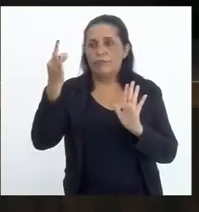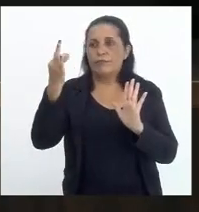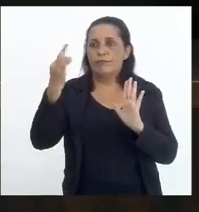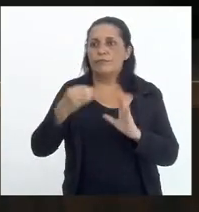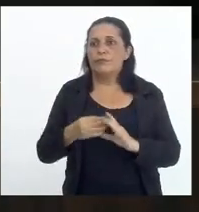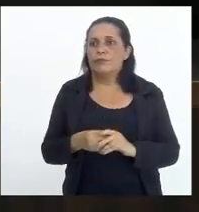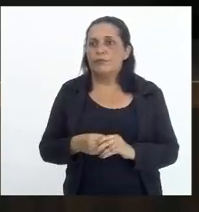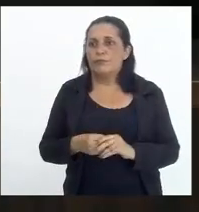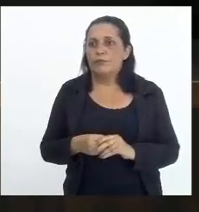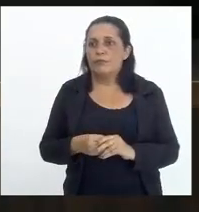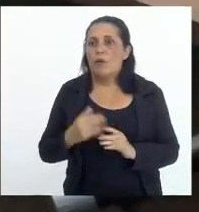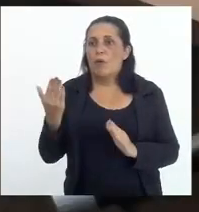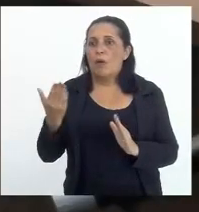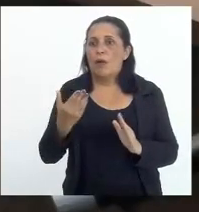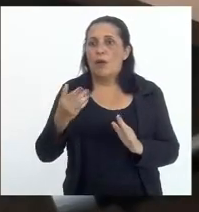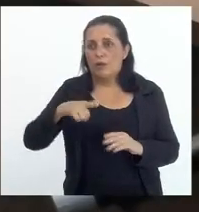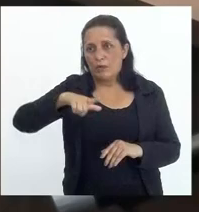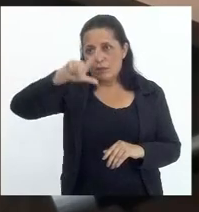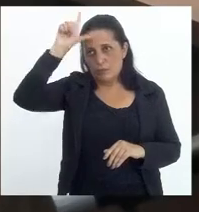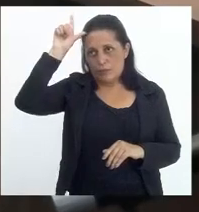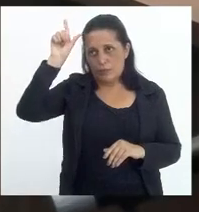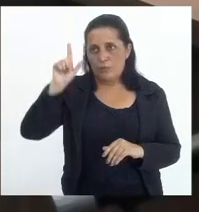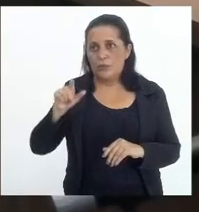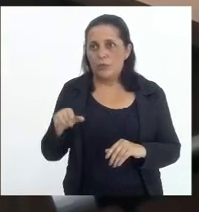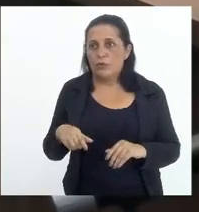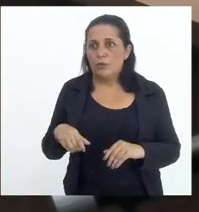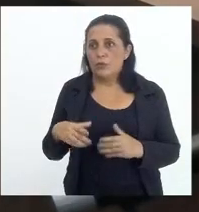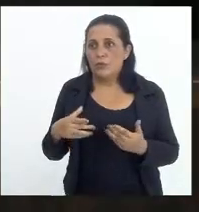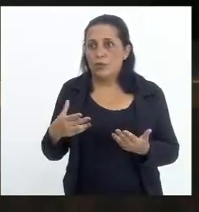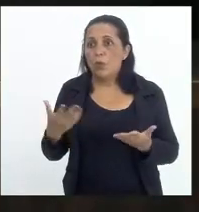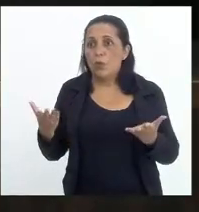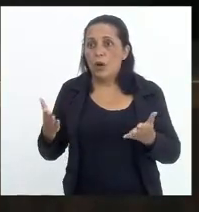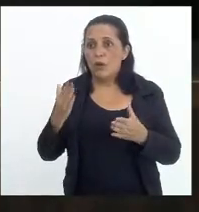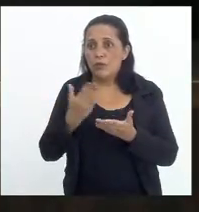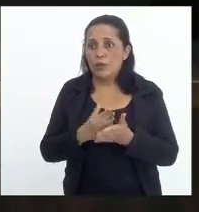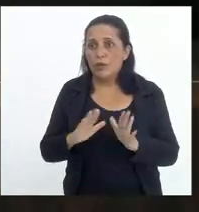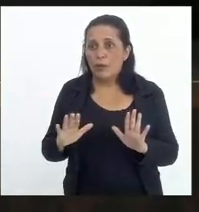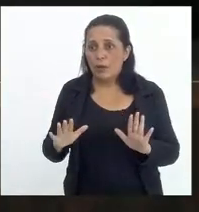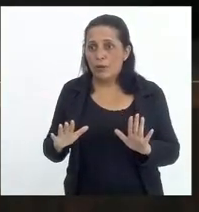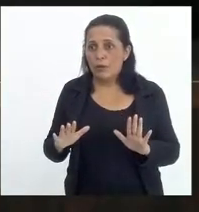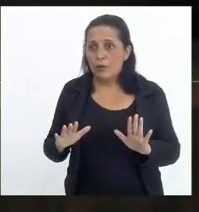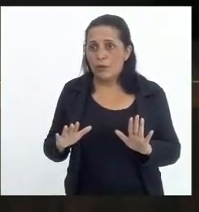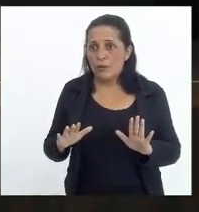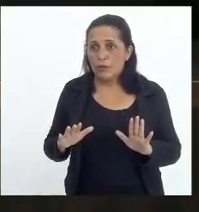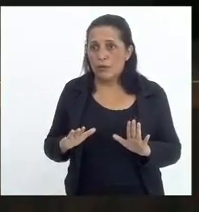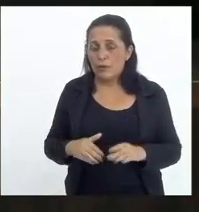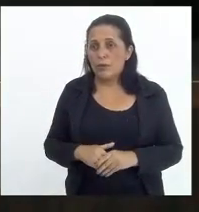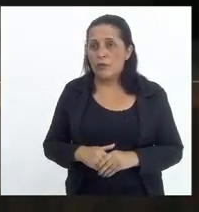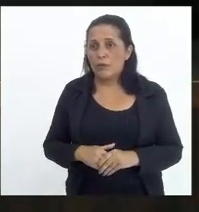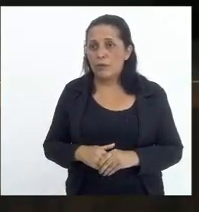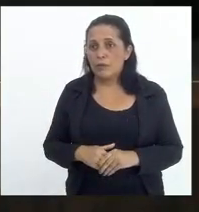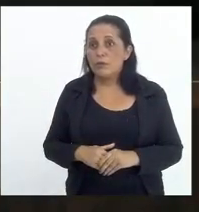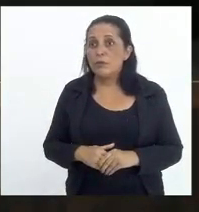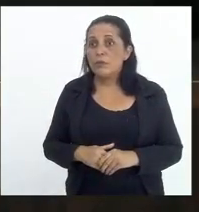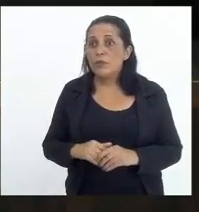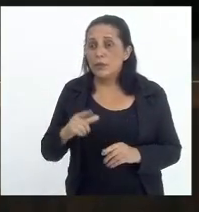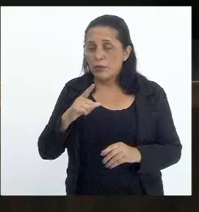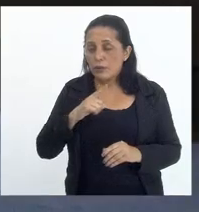presidente. Declaração de voto, deputado Luiz Paulo. Quando acabar, né? Com? Né? Quando acabar, com declaração. Abstenção?